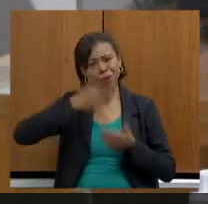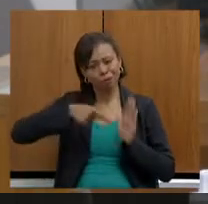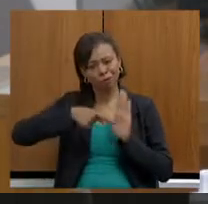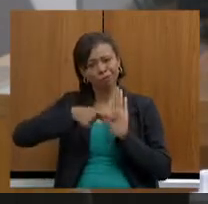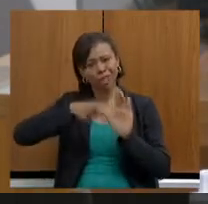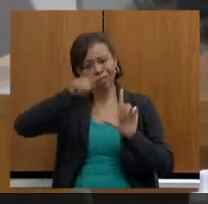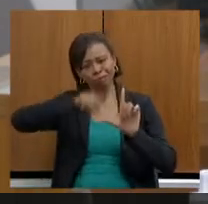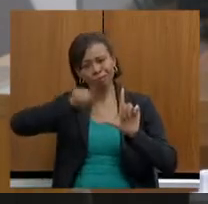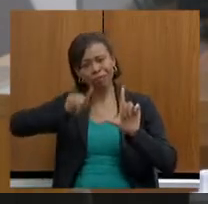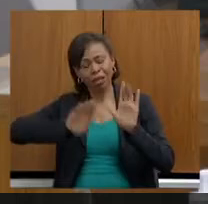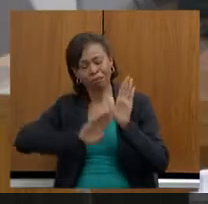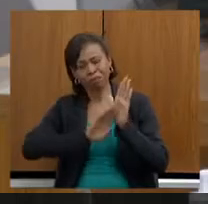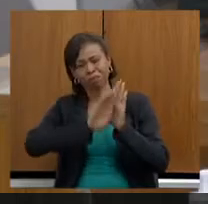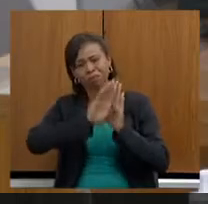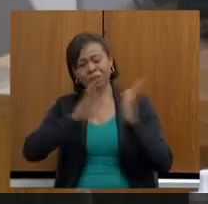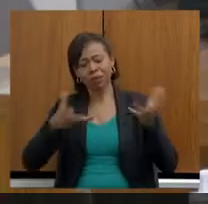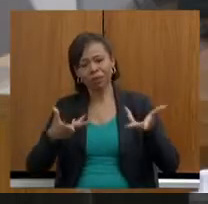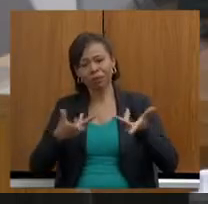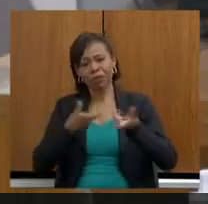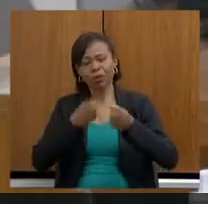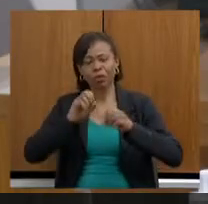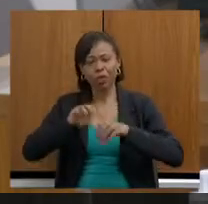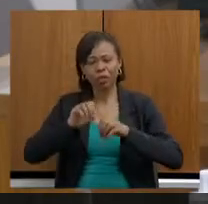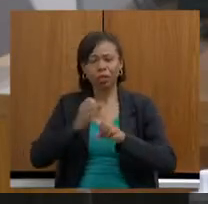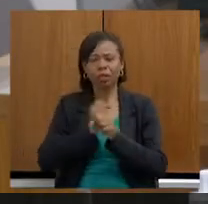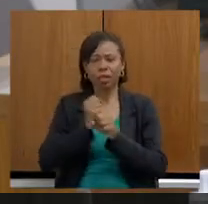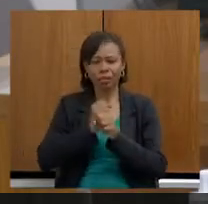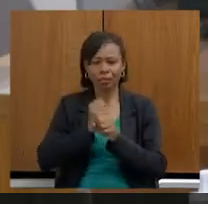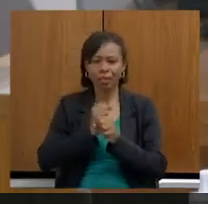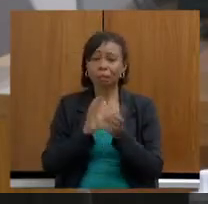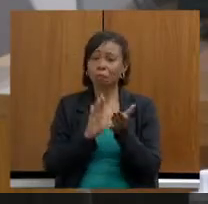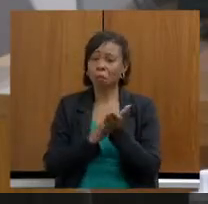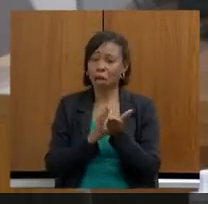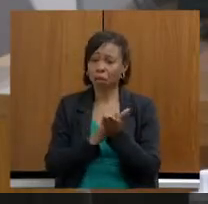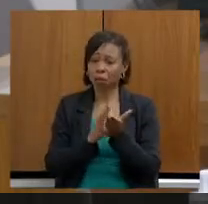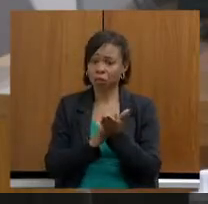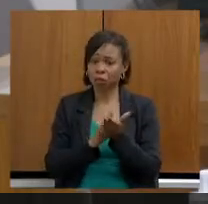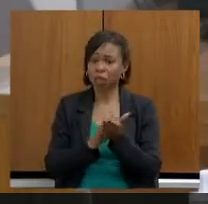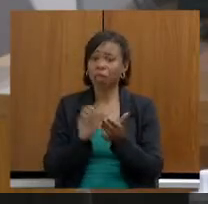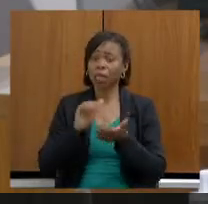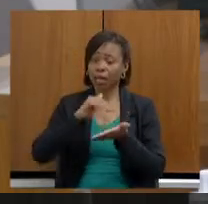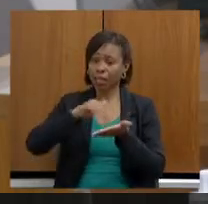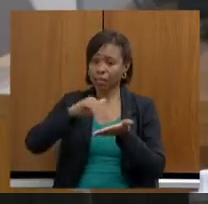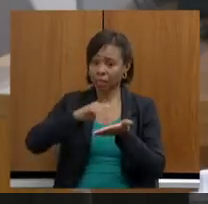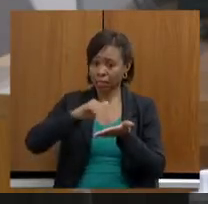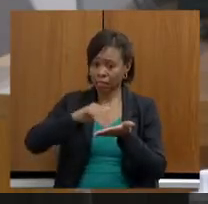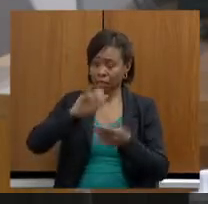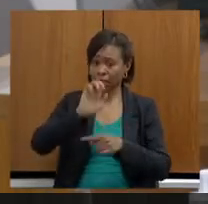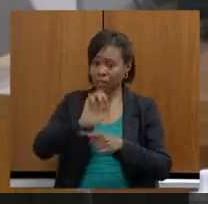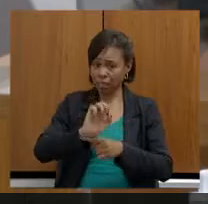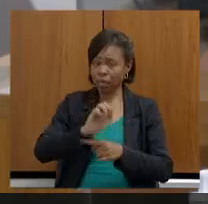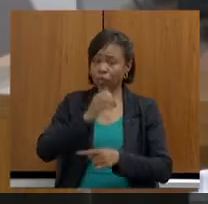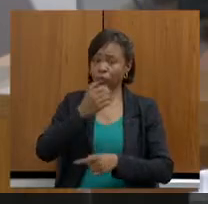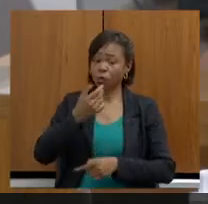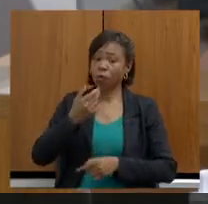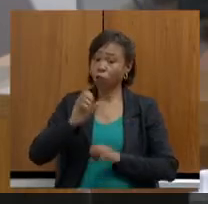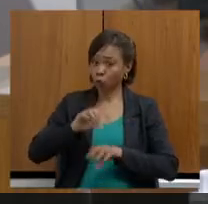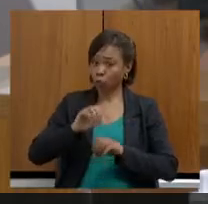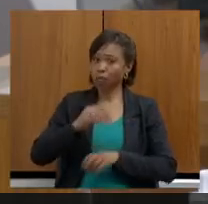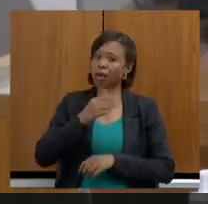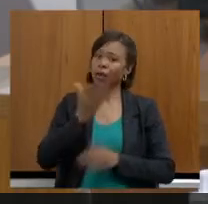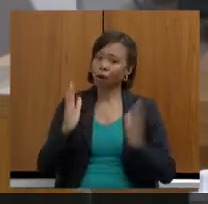atesta o resultado da melhoria da qualidade da educação durante esses anos parabenizando não só a Secretaria de Estado de Educação o governo Zema mais